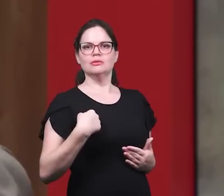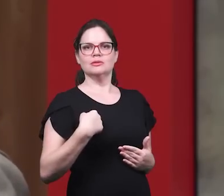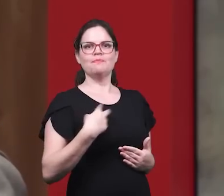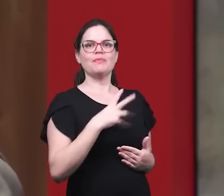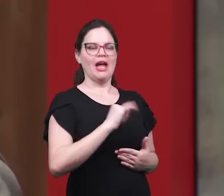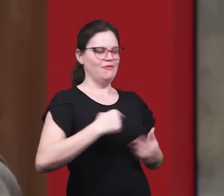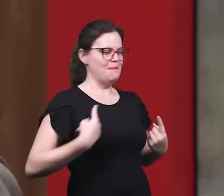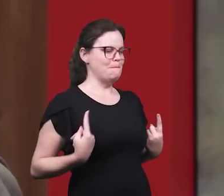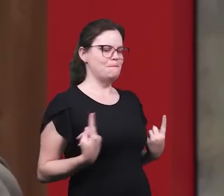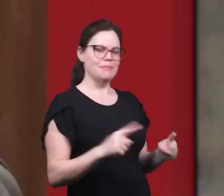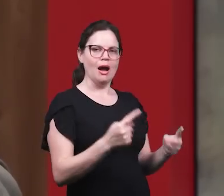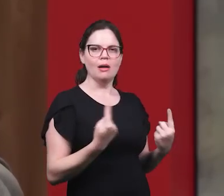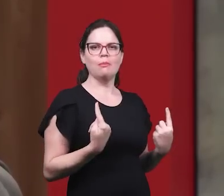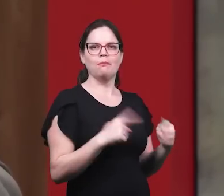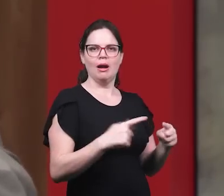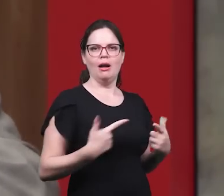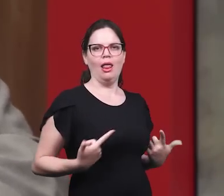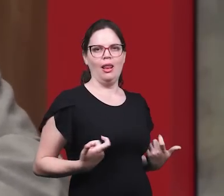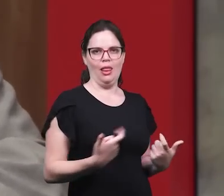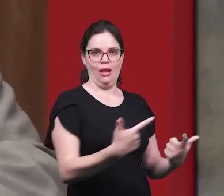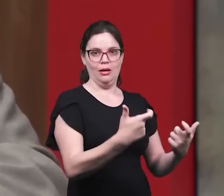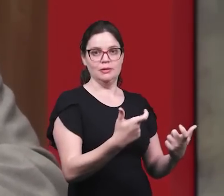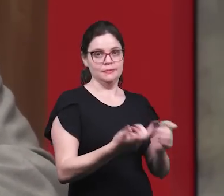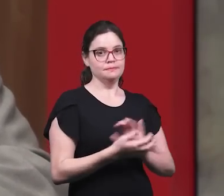é o que está aqui na carta aos Tessalonicenses. Eu vou repetir.